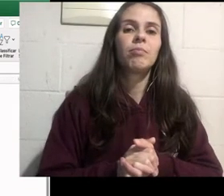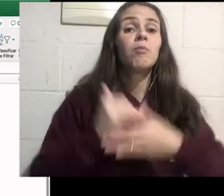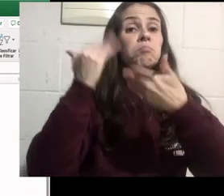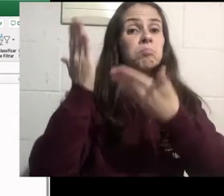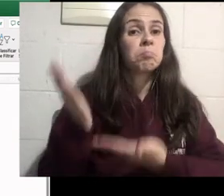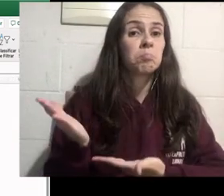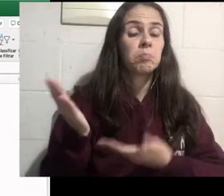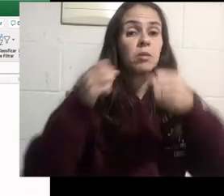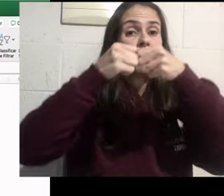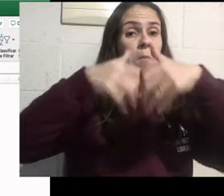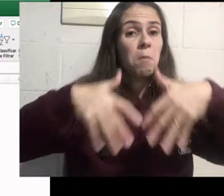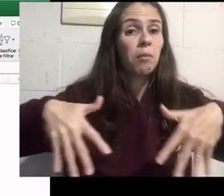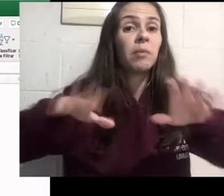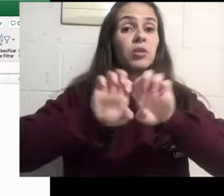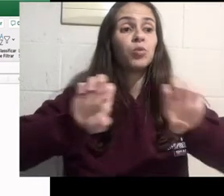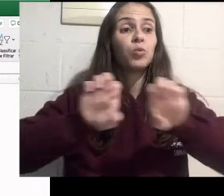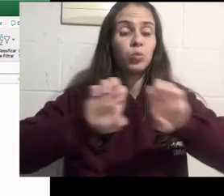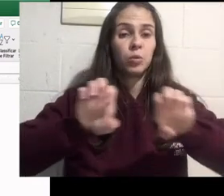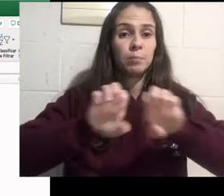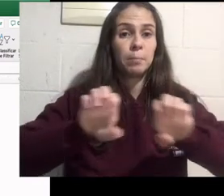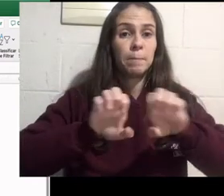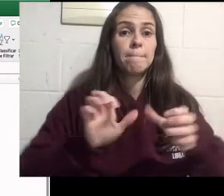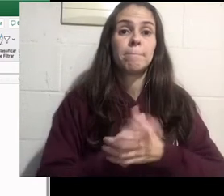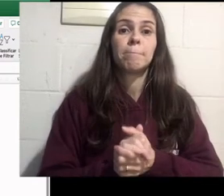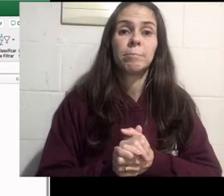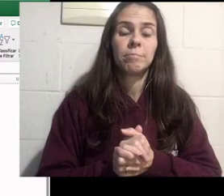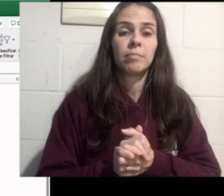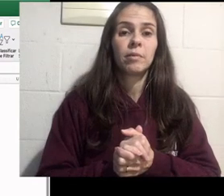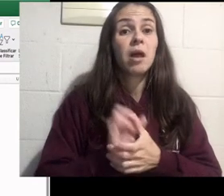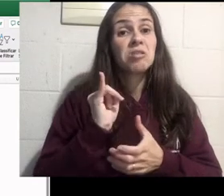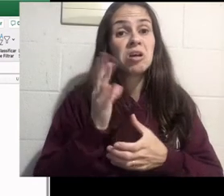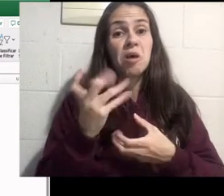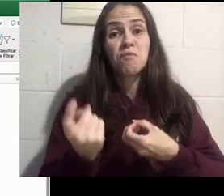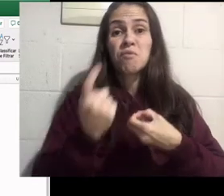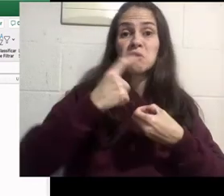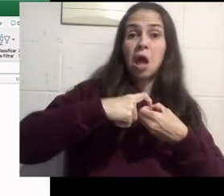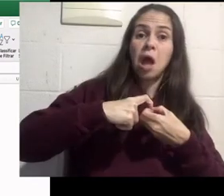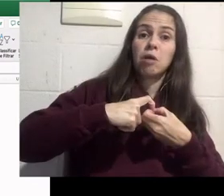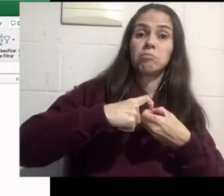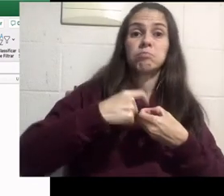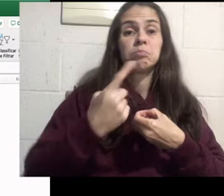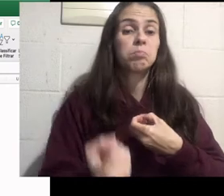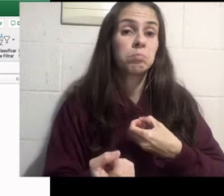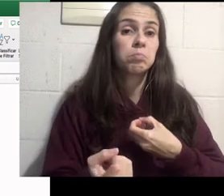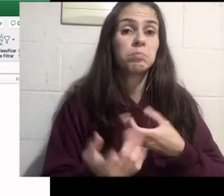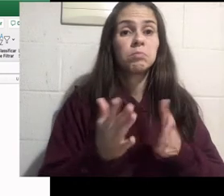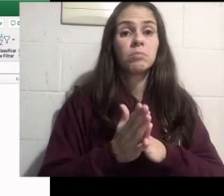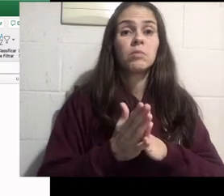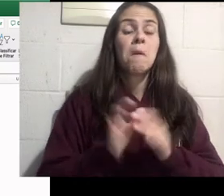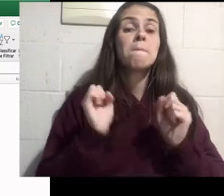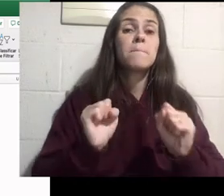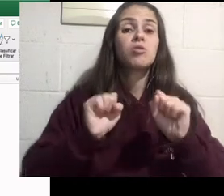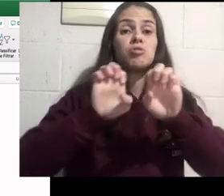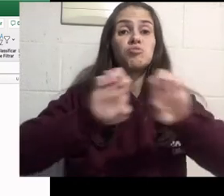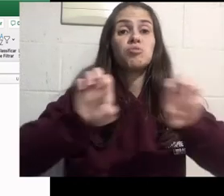gente vem aqui para a aba que tem a estrutura do plano financeiro, tá? Aqui, se eu quiser voltar para a capa, eu clico aqui, né? E aqui eu tenho